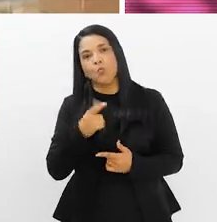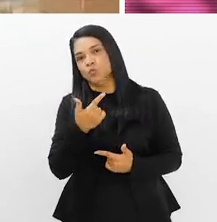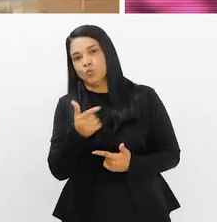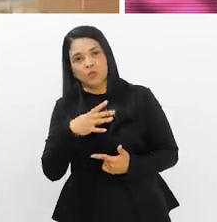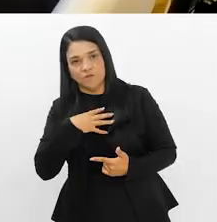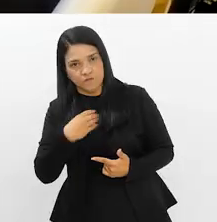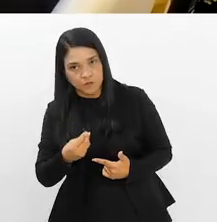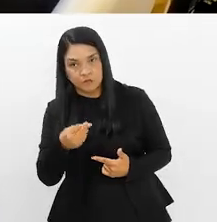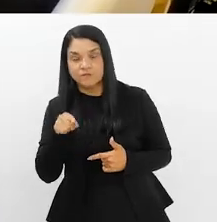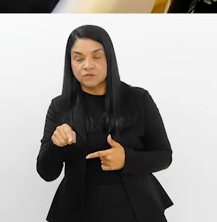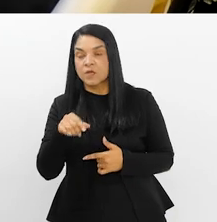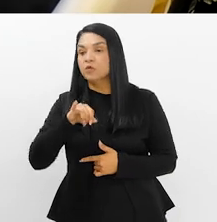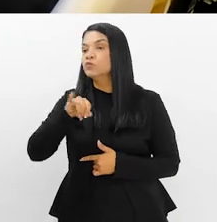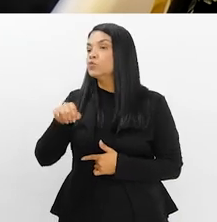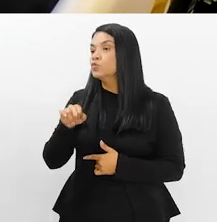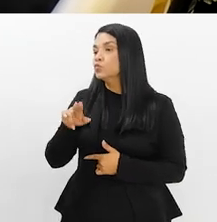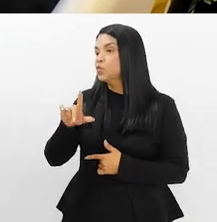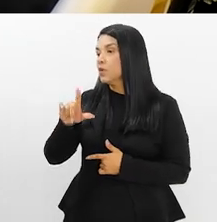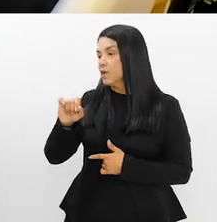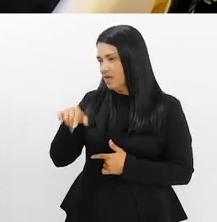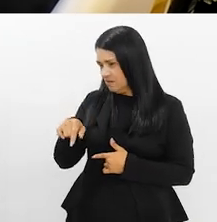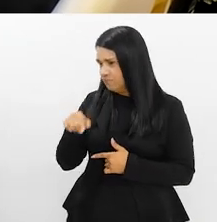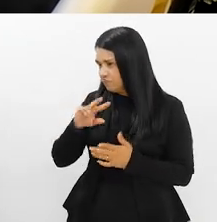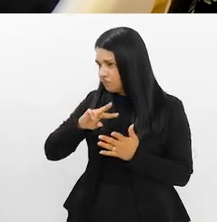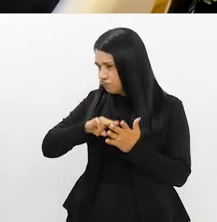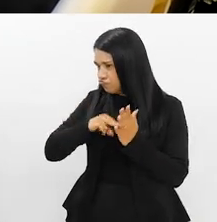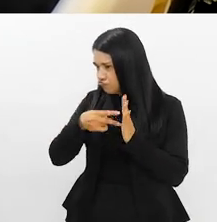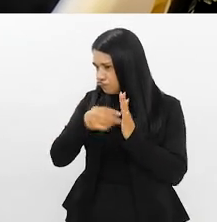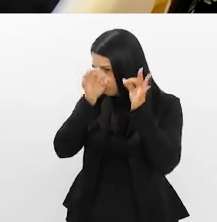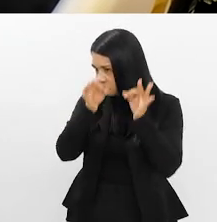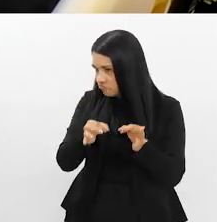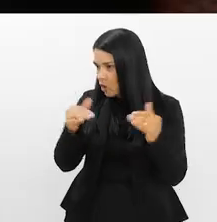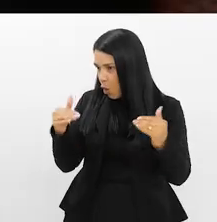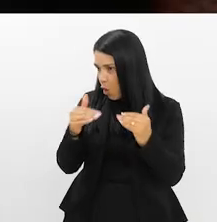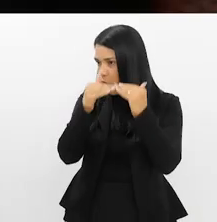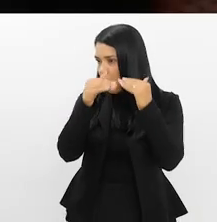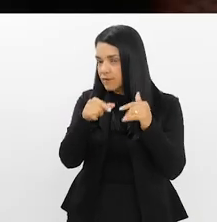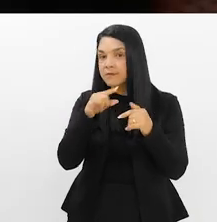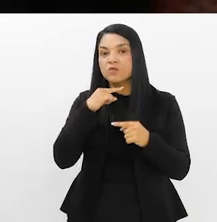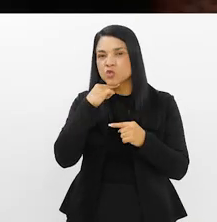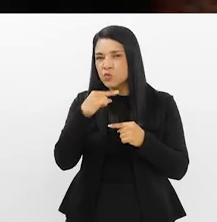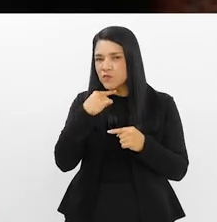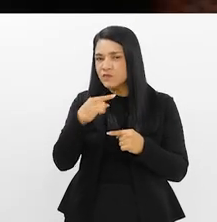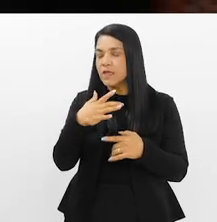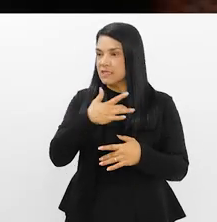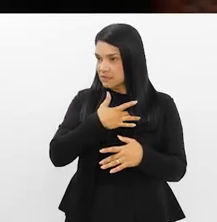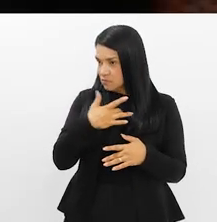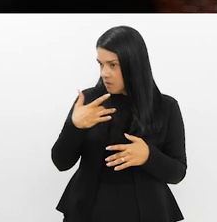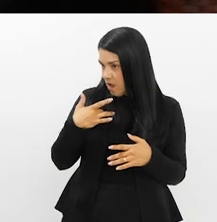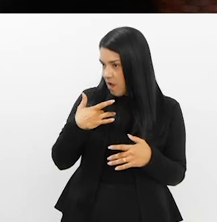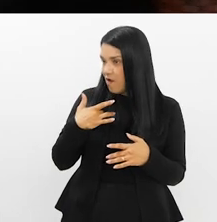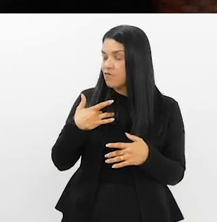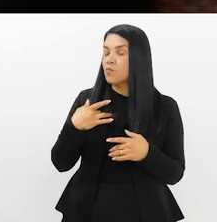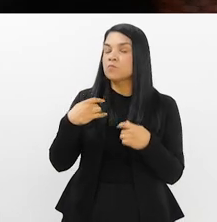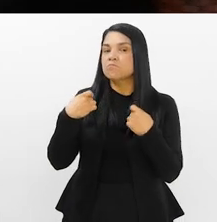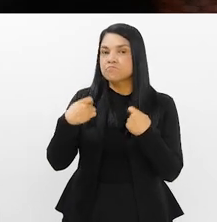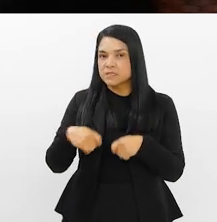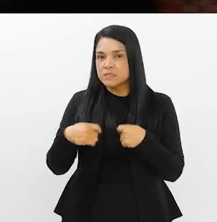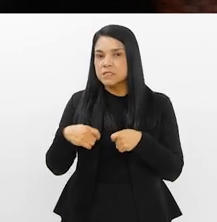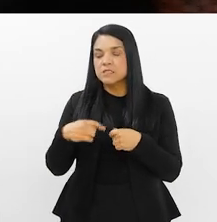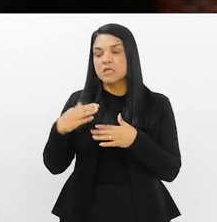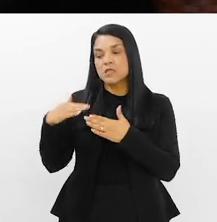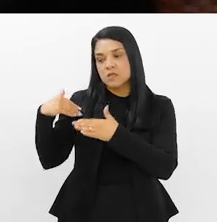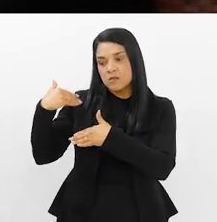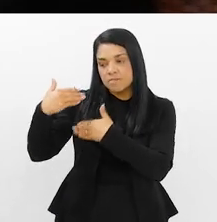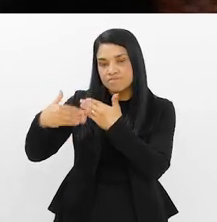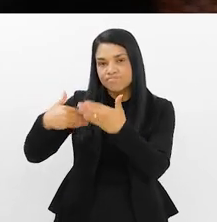não. Juliana, então, e faz todo sentido isso que a Niriane está falando, que a dúvida é saudável, né? Porque a gente vem